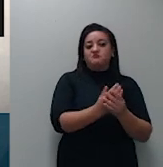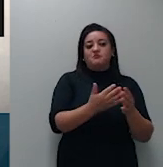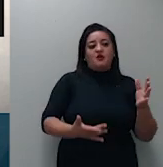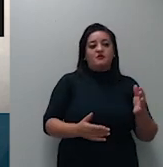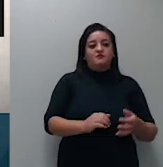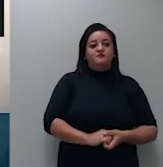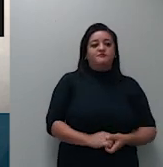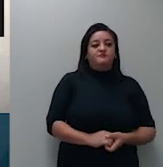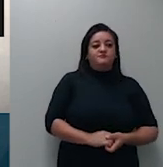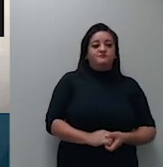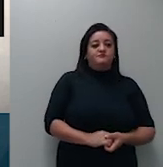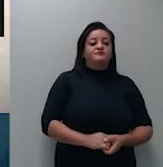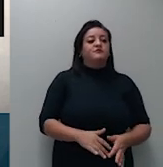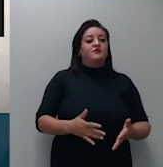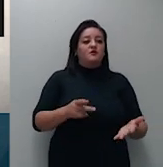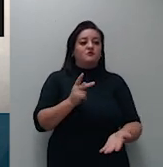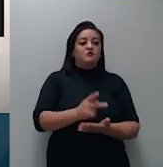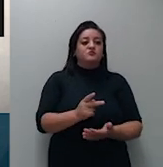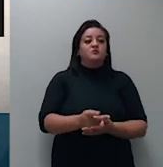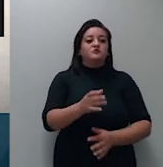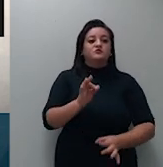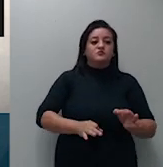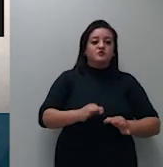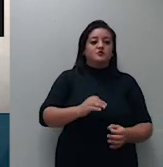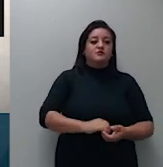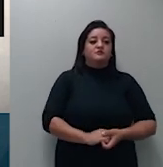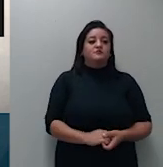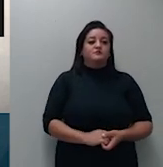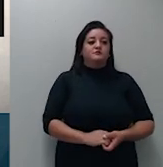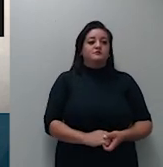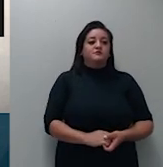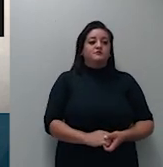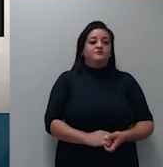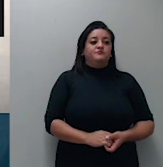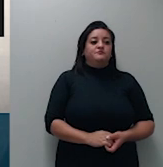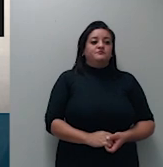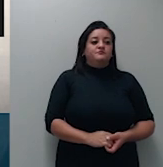eu gostando da ata então prosseguindo o julgamento